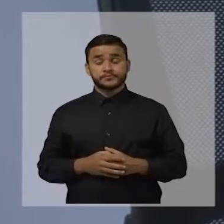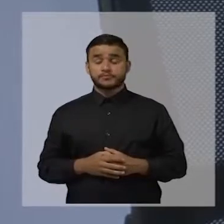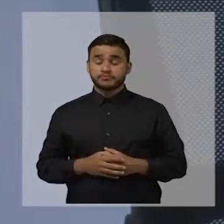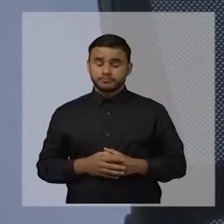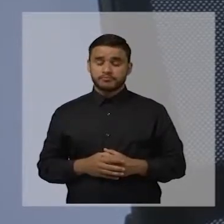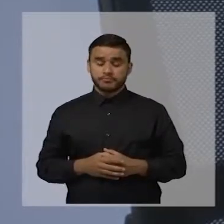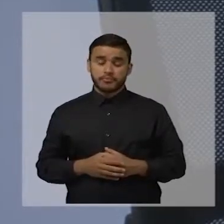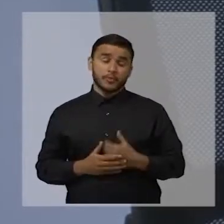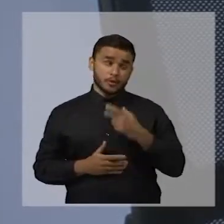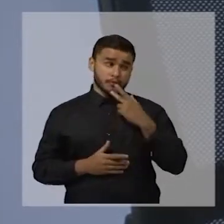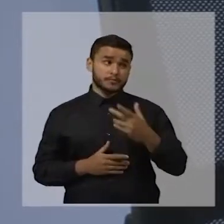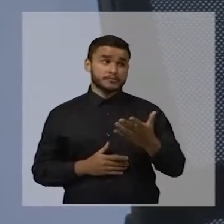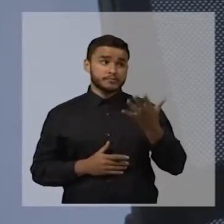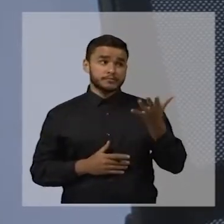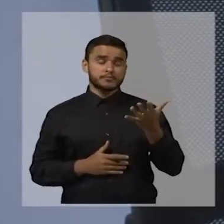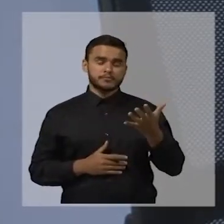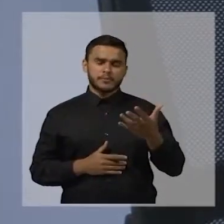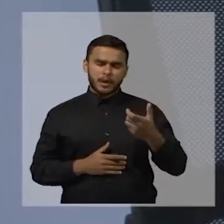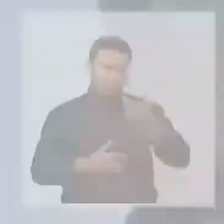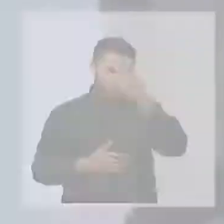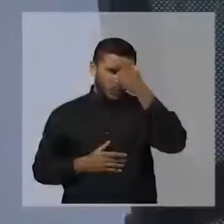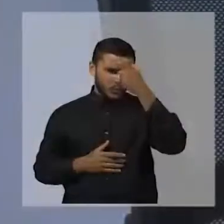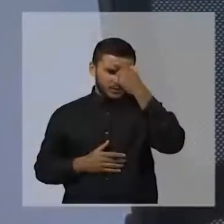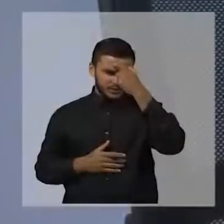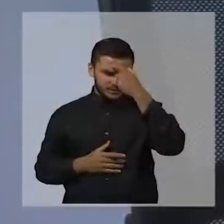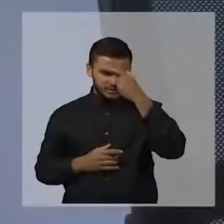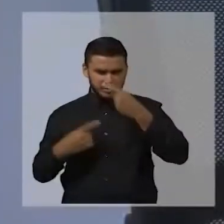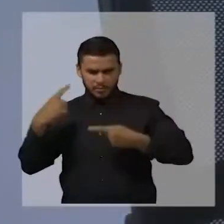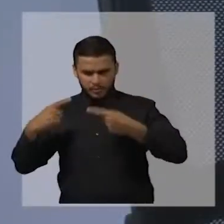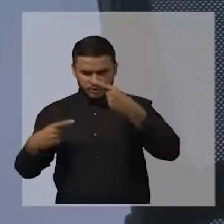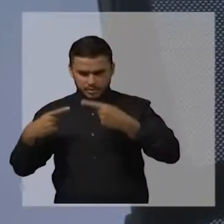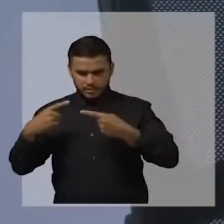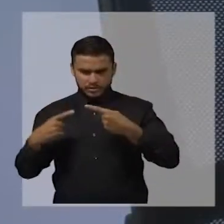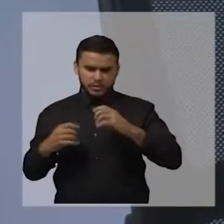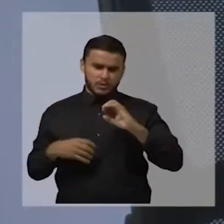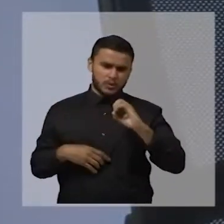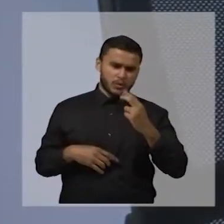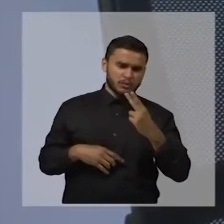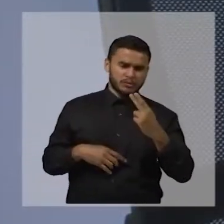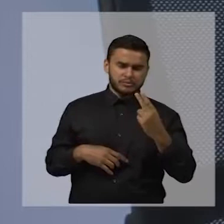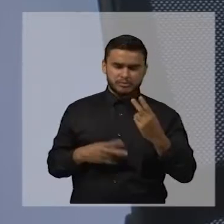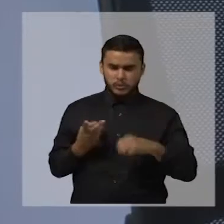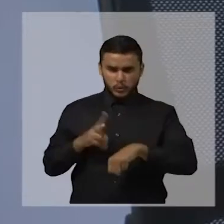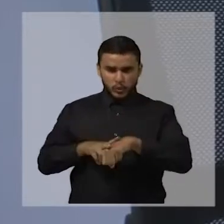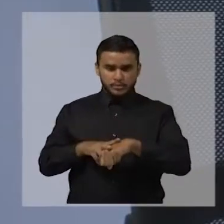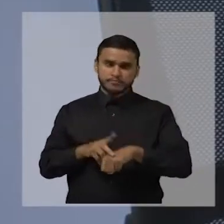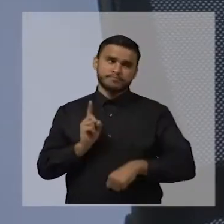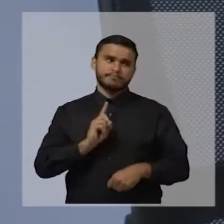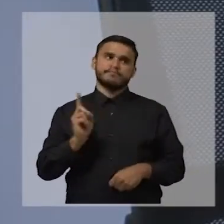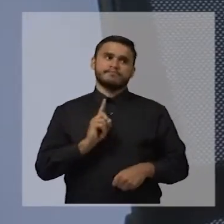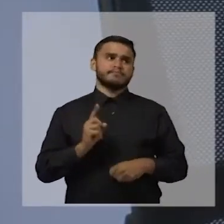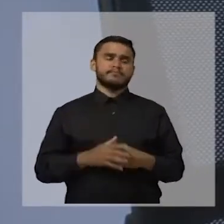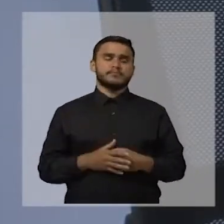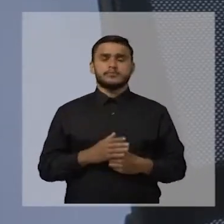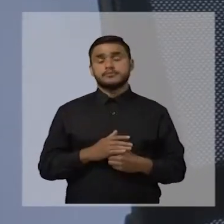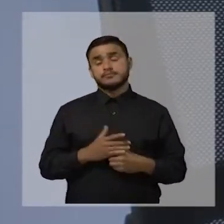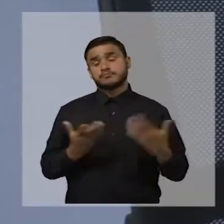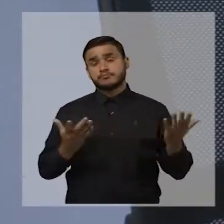é complicado, né? Porque ou é uma coisa ou é outra. Eu não acredito